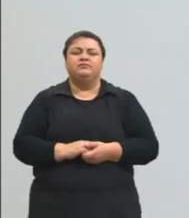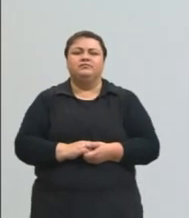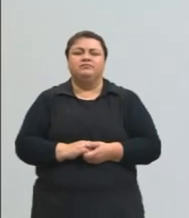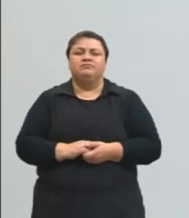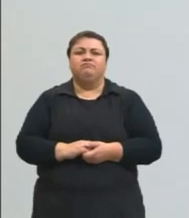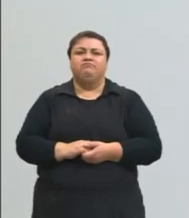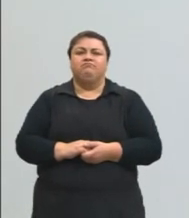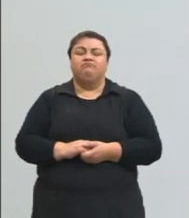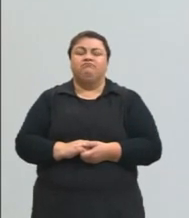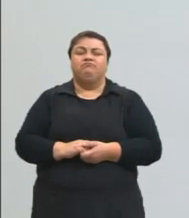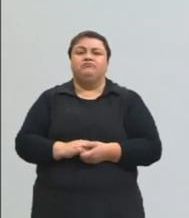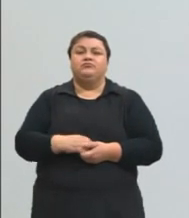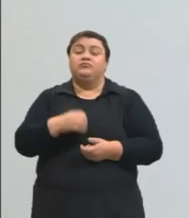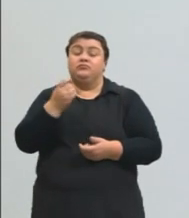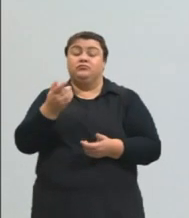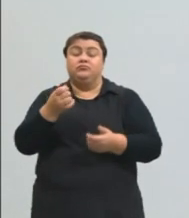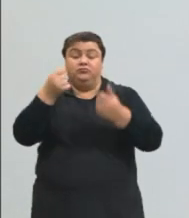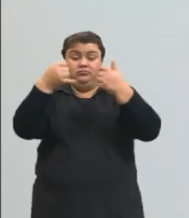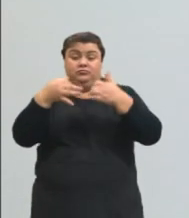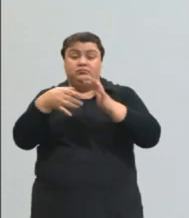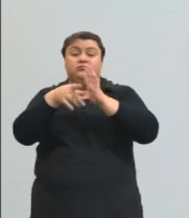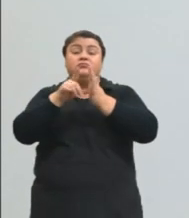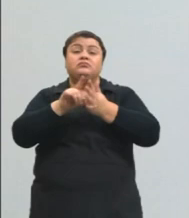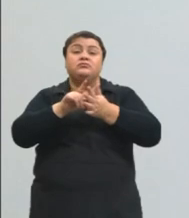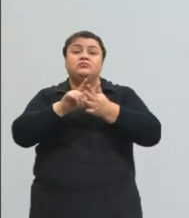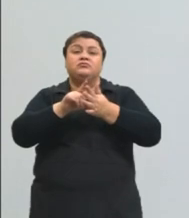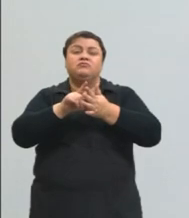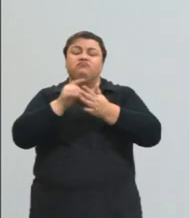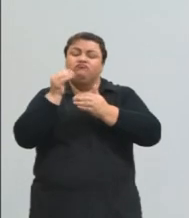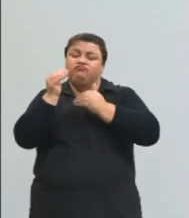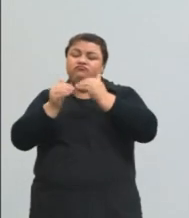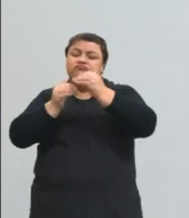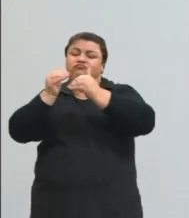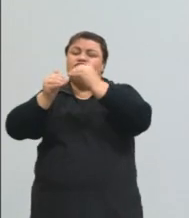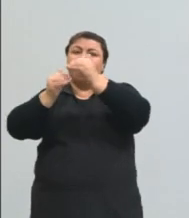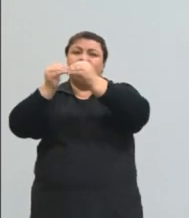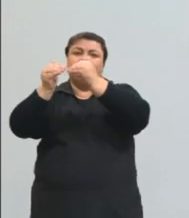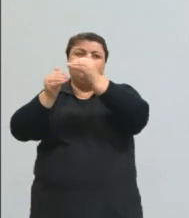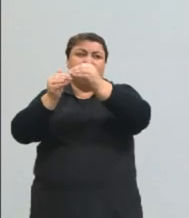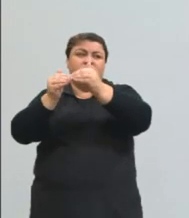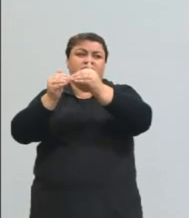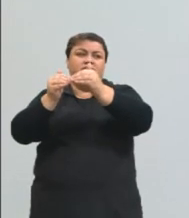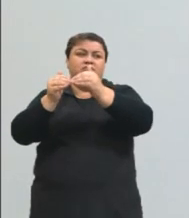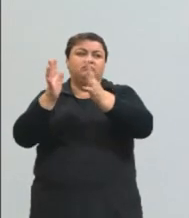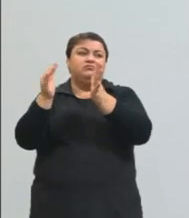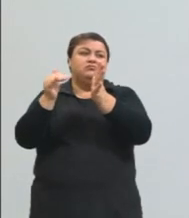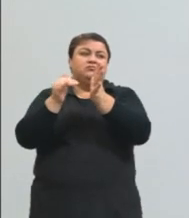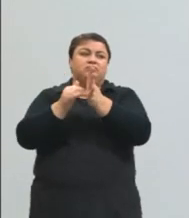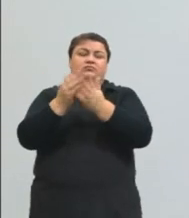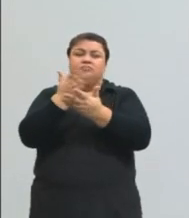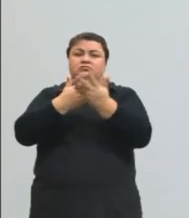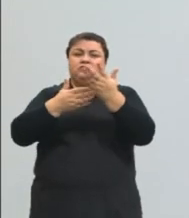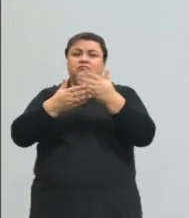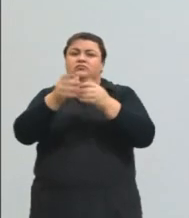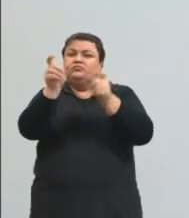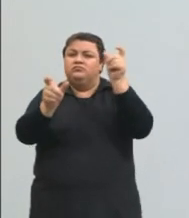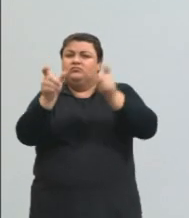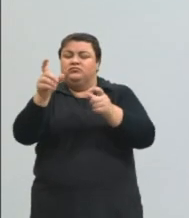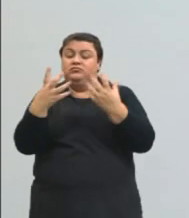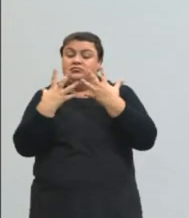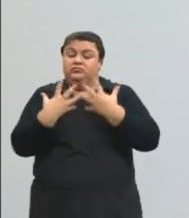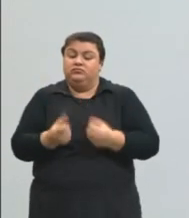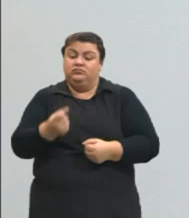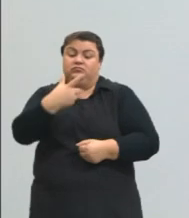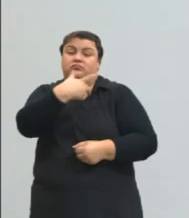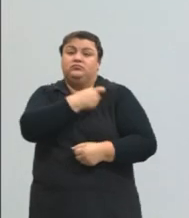Bom, então, né, como nós falamos anteriormente, foi um processo e tanto, né, até as pessoas aceitarem a